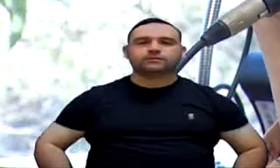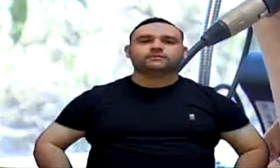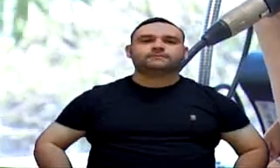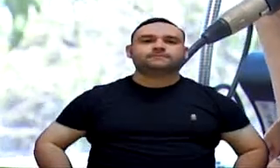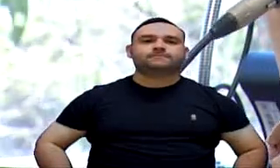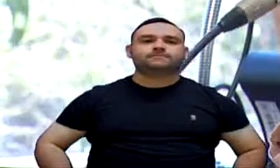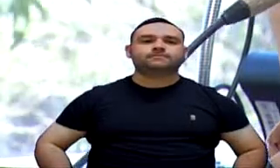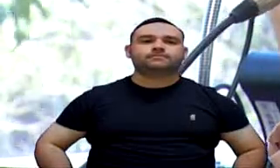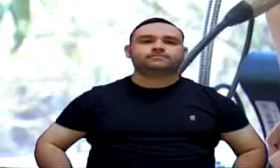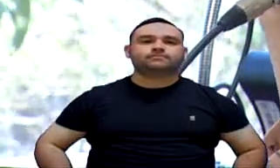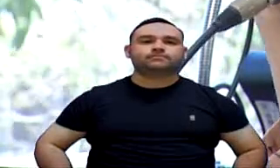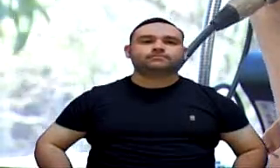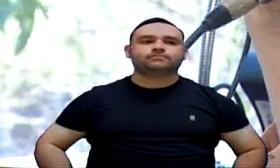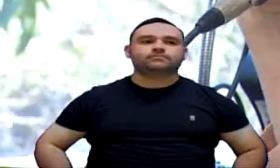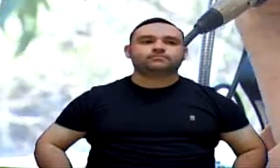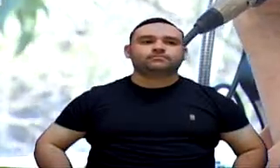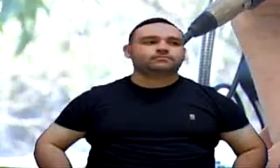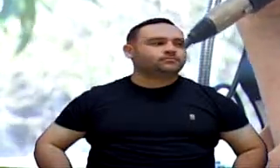não